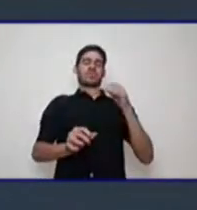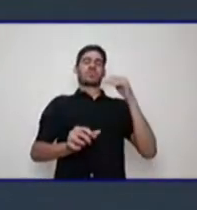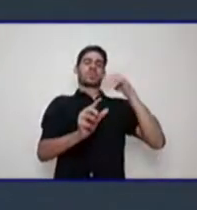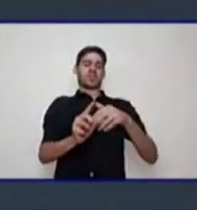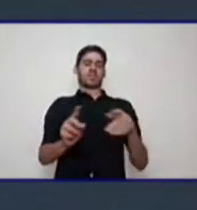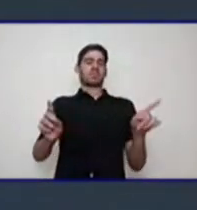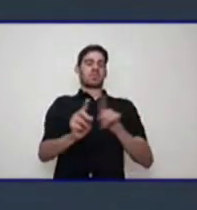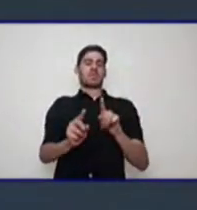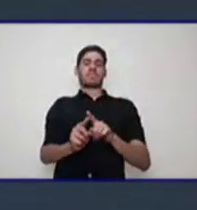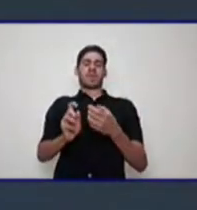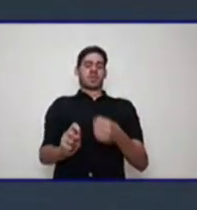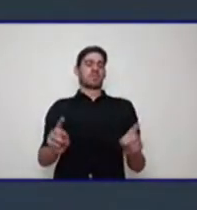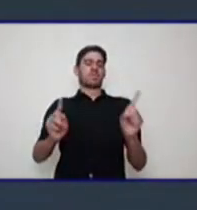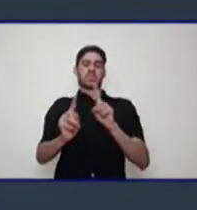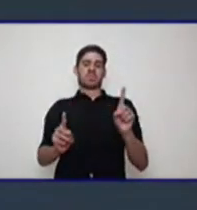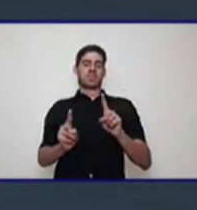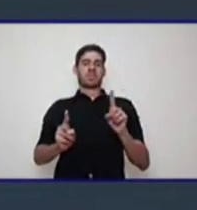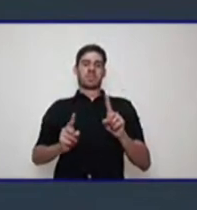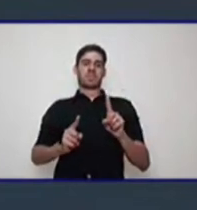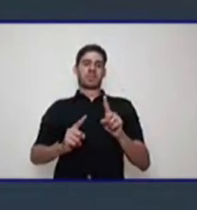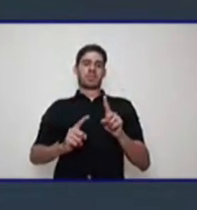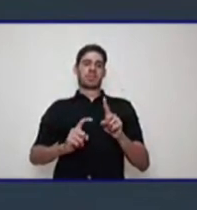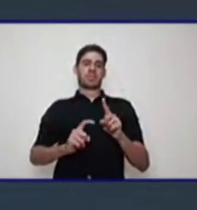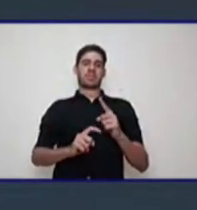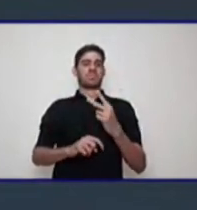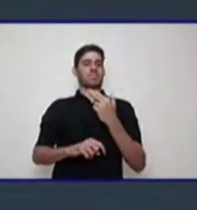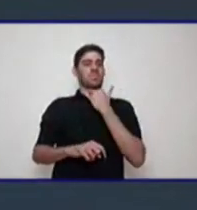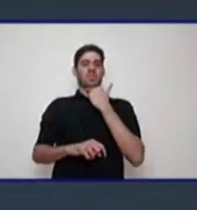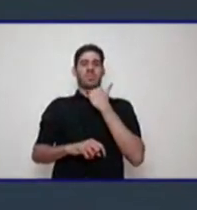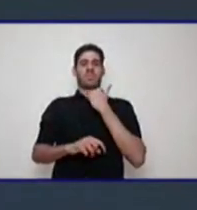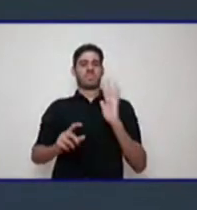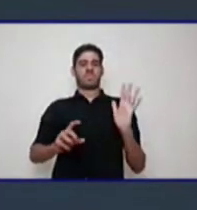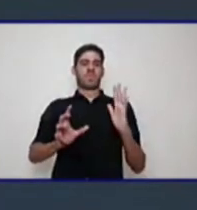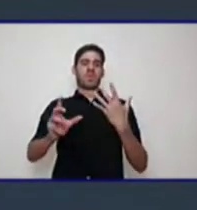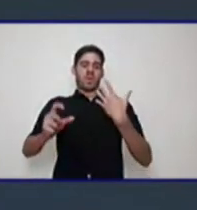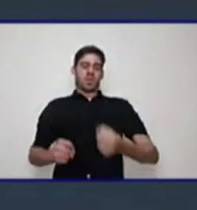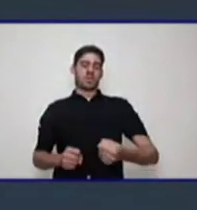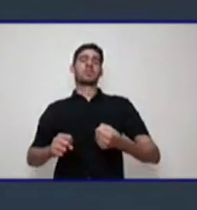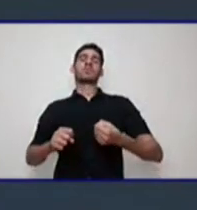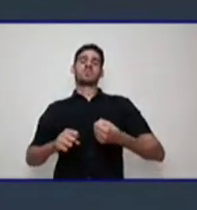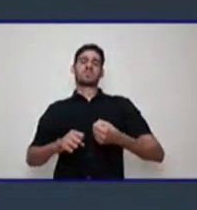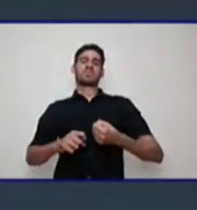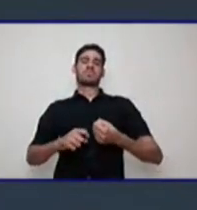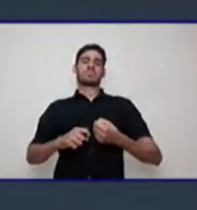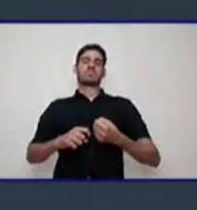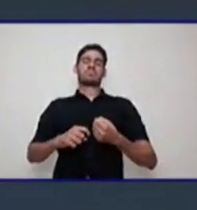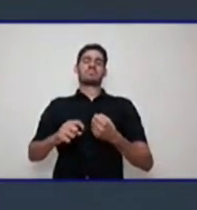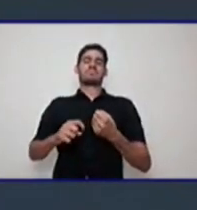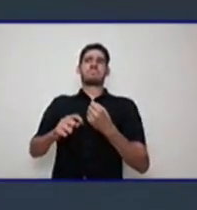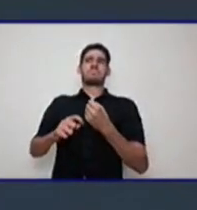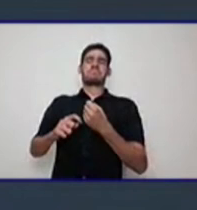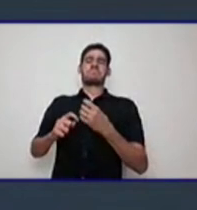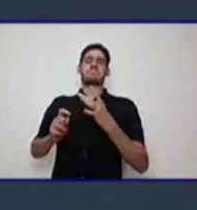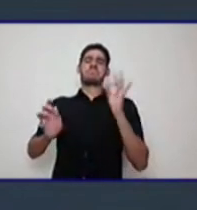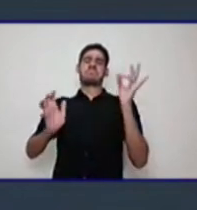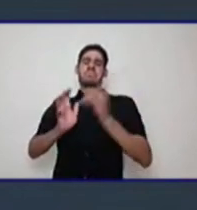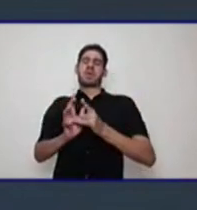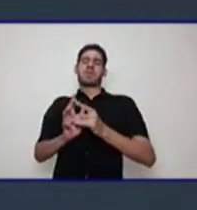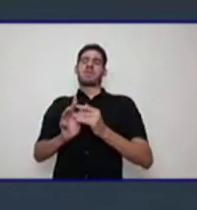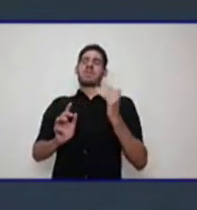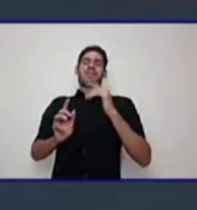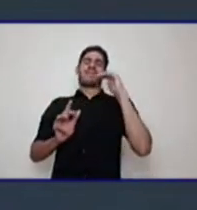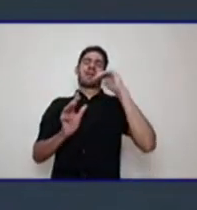será permitido. Isso não será admitido para deslegitimar as